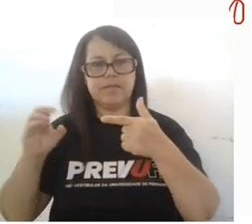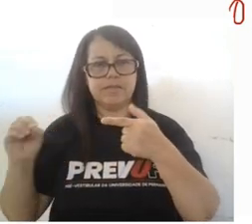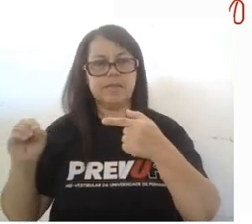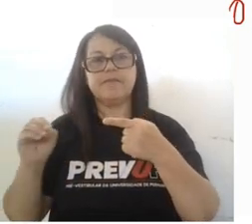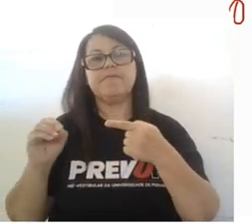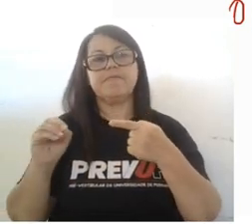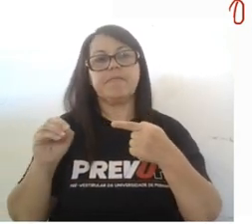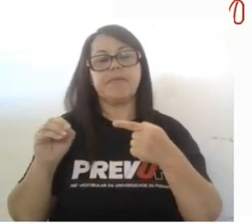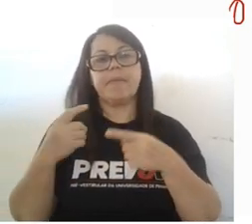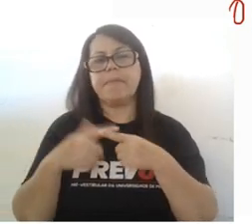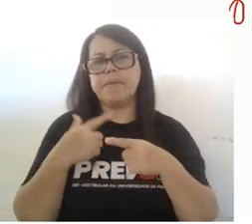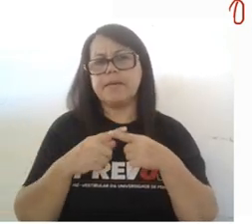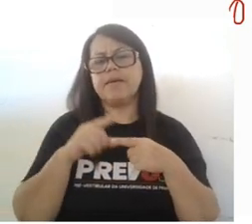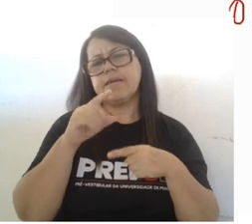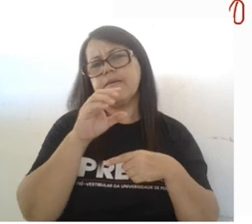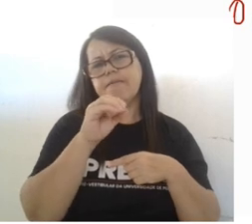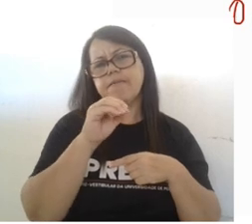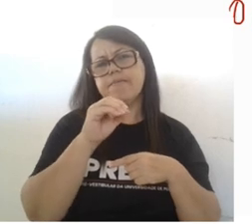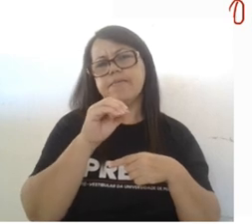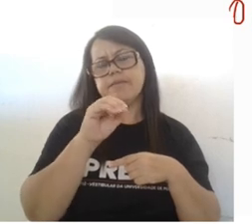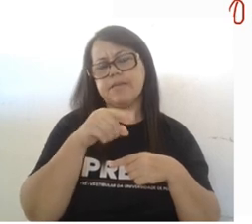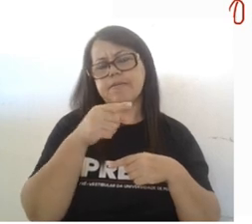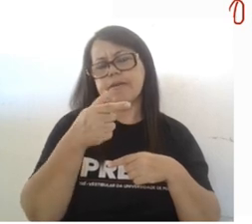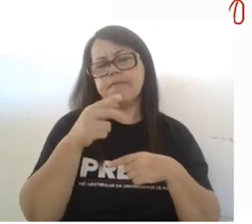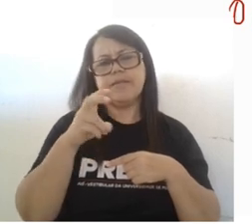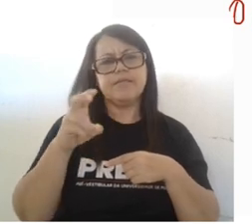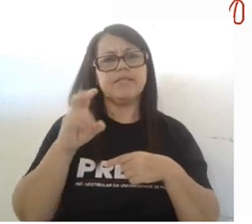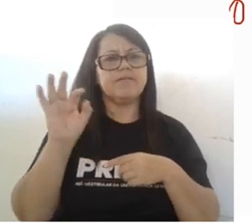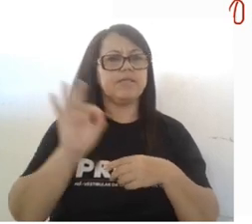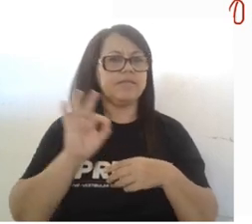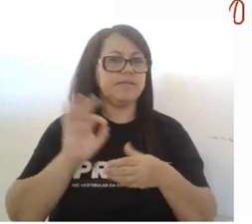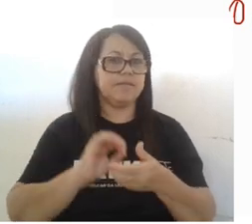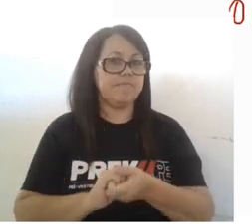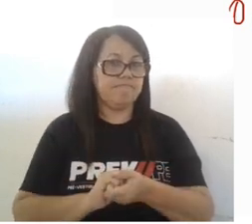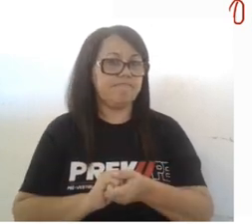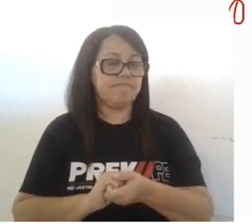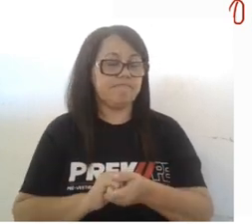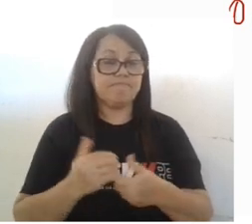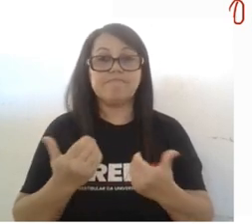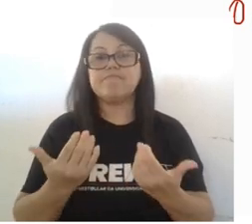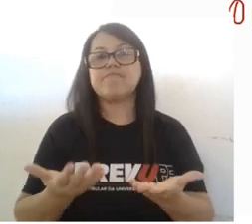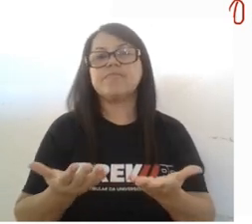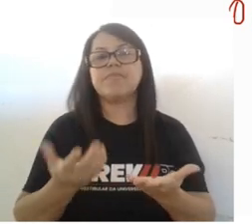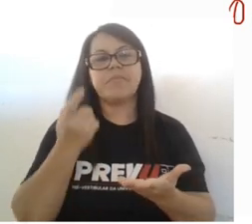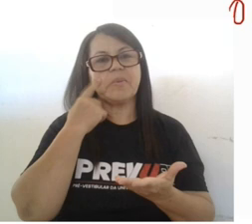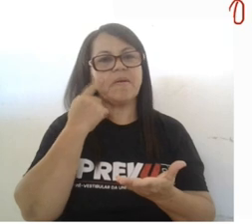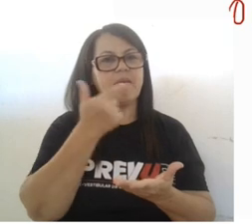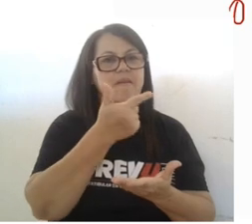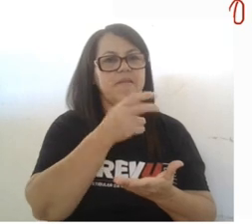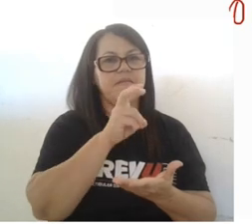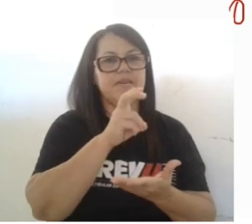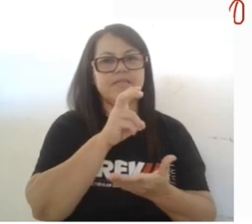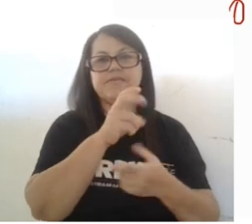Porque aqui é 25 centésimos. Então, isso daqui, já de imediato, eu posso dizer que é 25%, né? Ó, vejam,